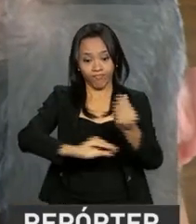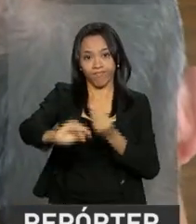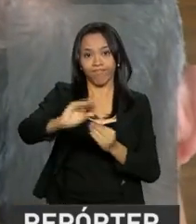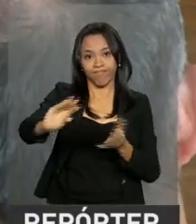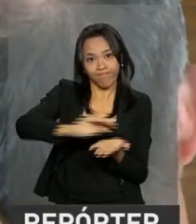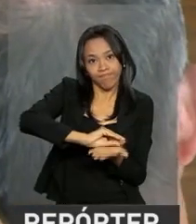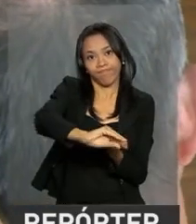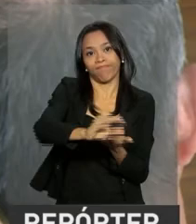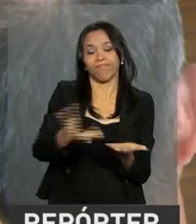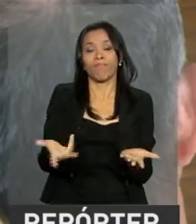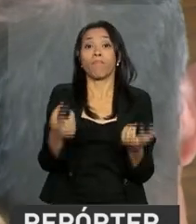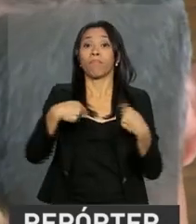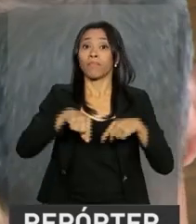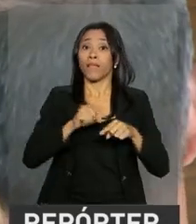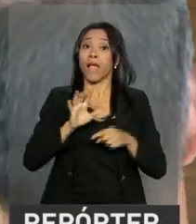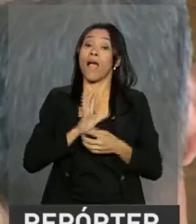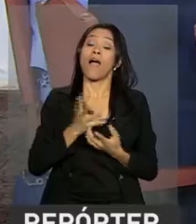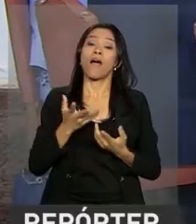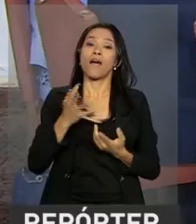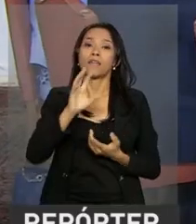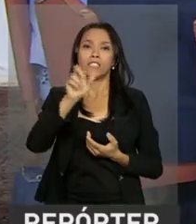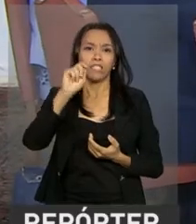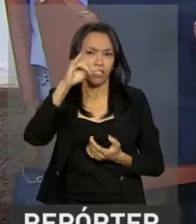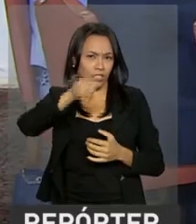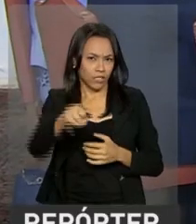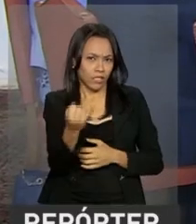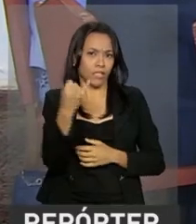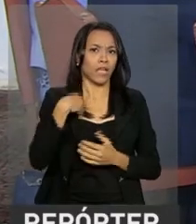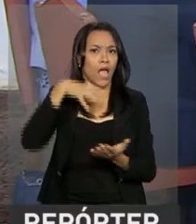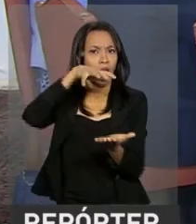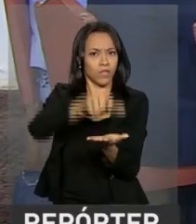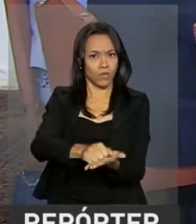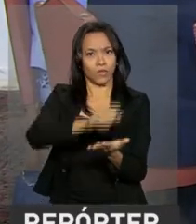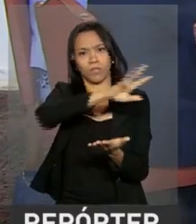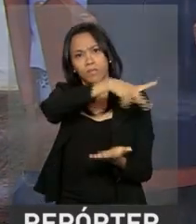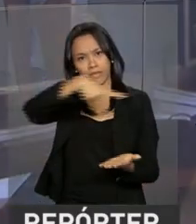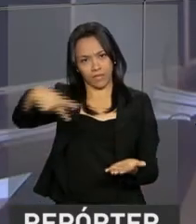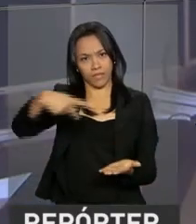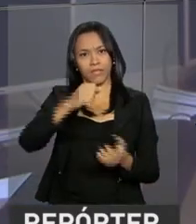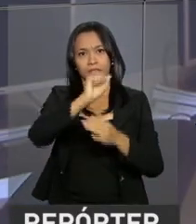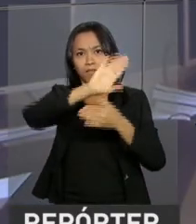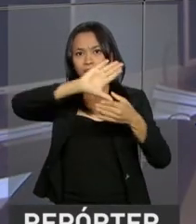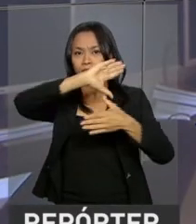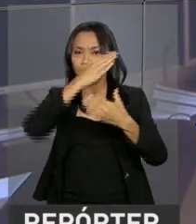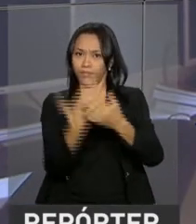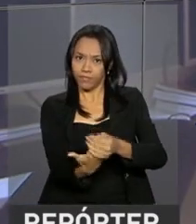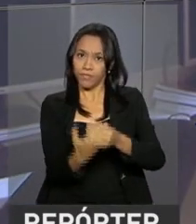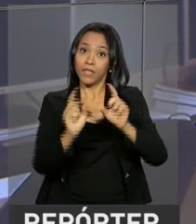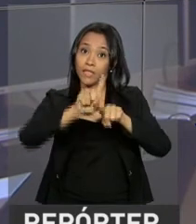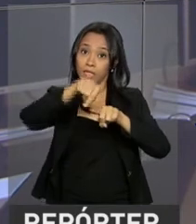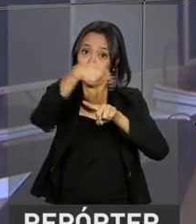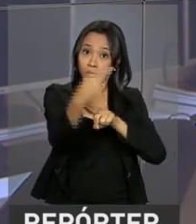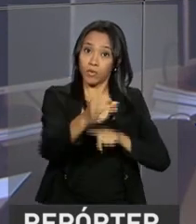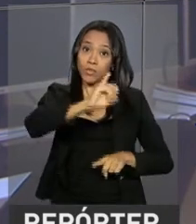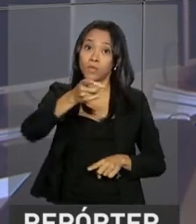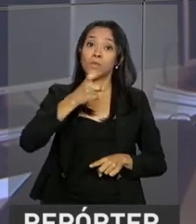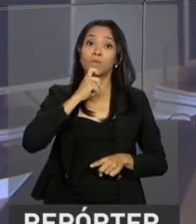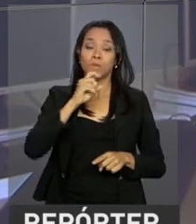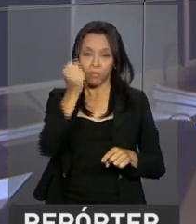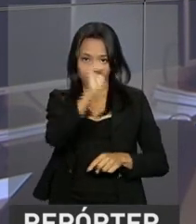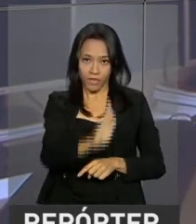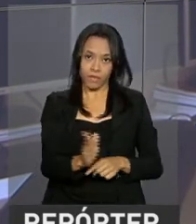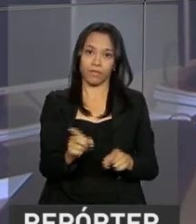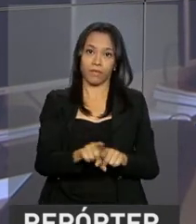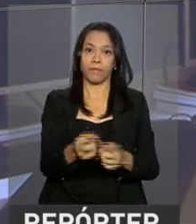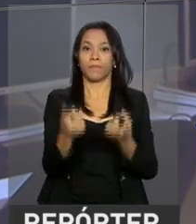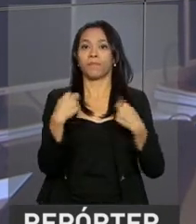assumir a presidência do bloco em janeiro eo brasil em julho do ano que vem depois da reunião com o presidente temer a ministra